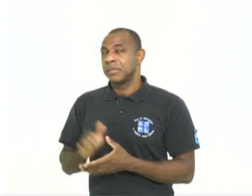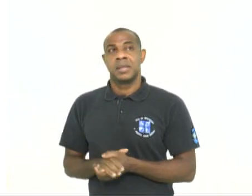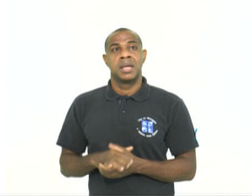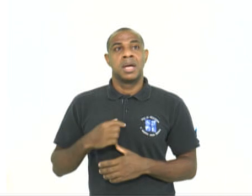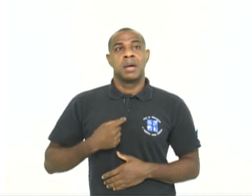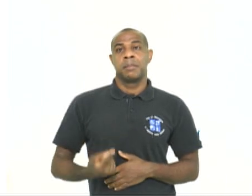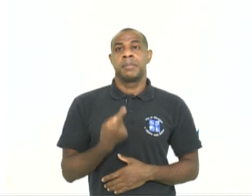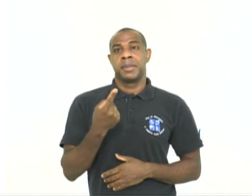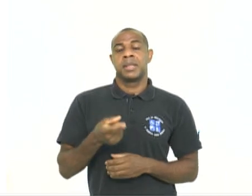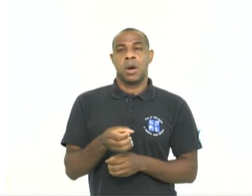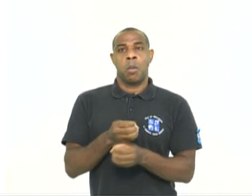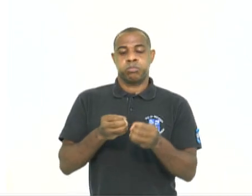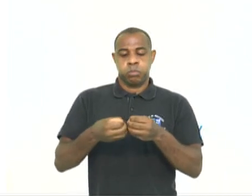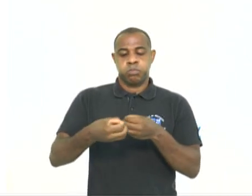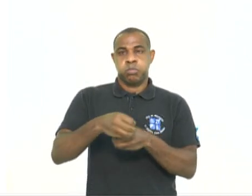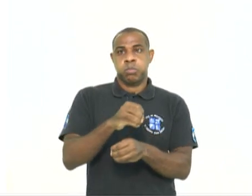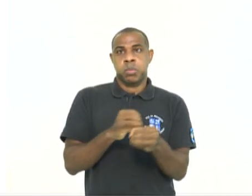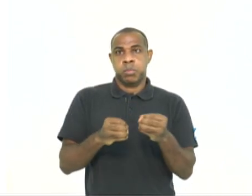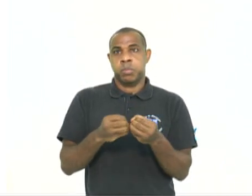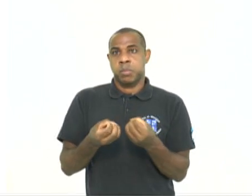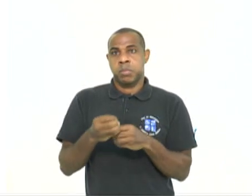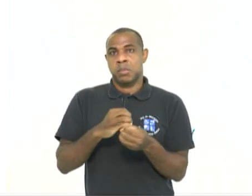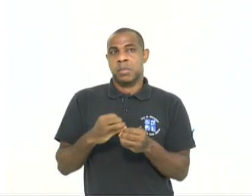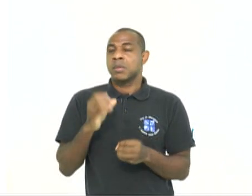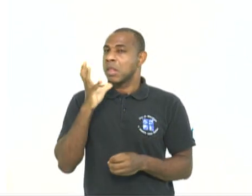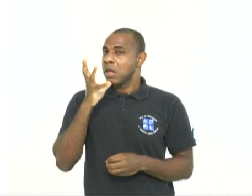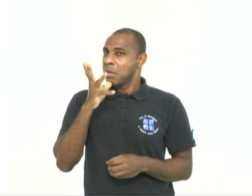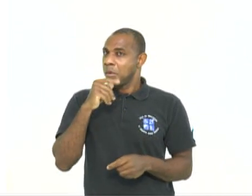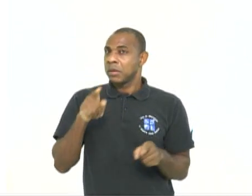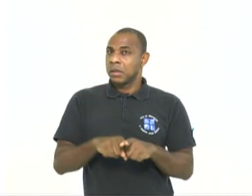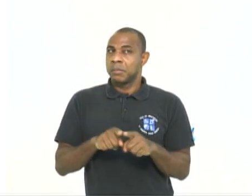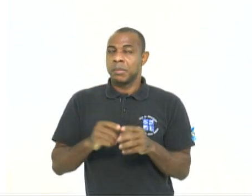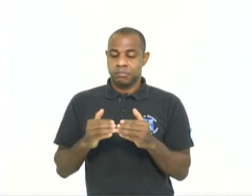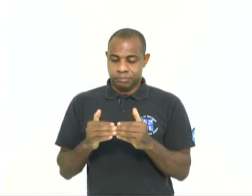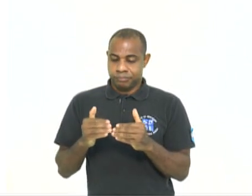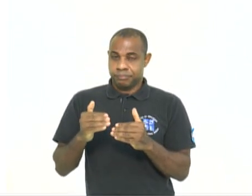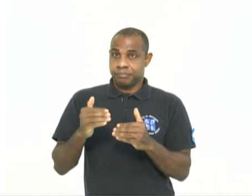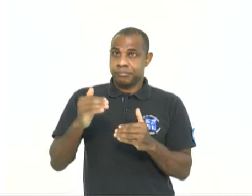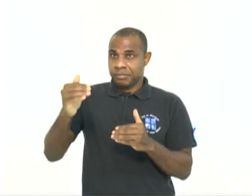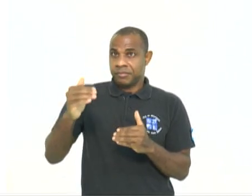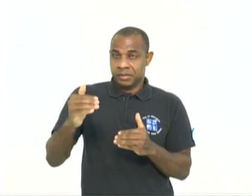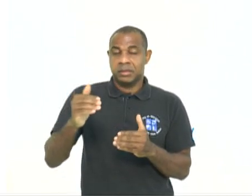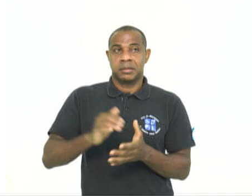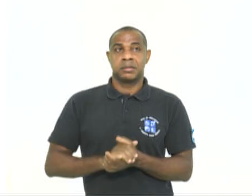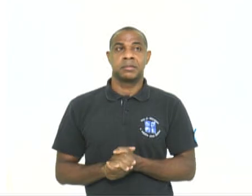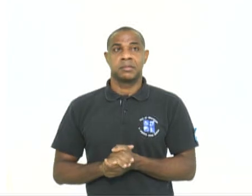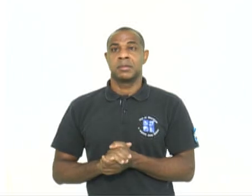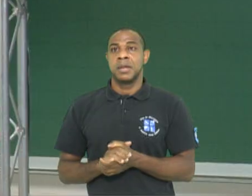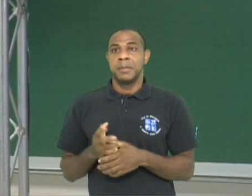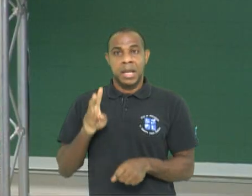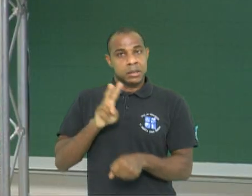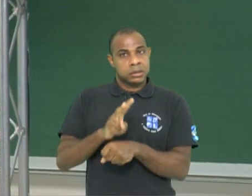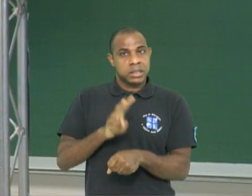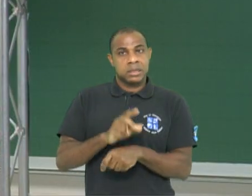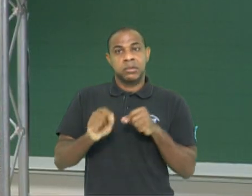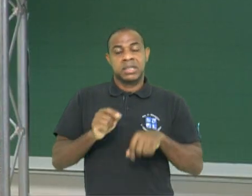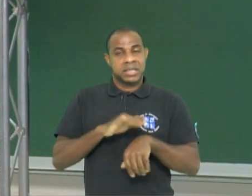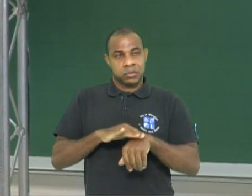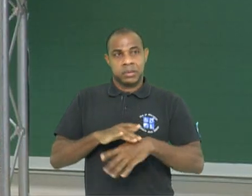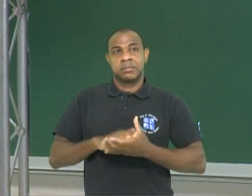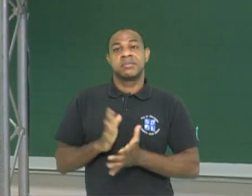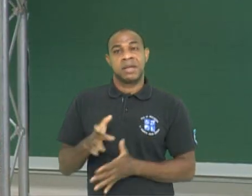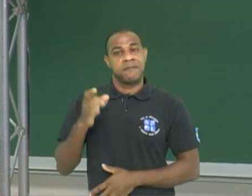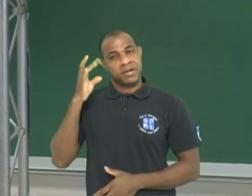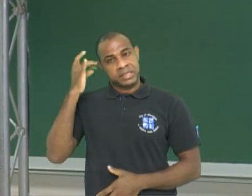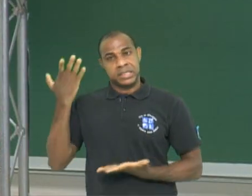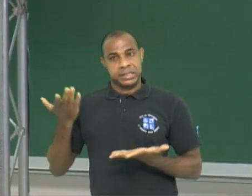primeira molécula de longa duração considerada um dos maiores avanços no combate da doença nos últimos 17 anos. Ou seja, já facilita um pouco a